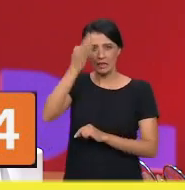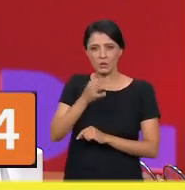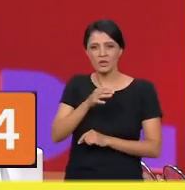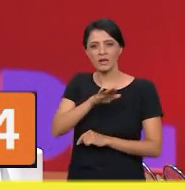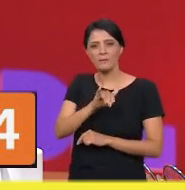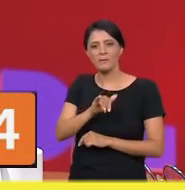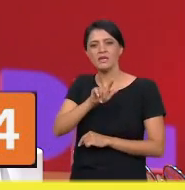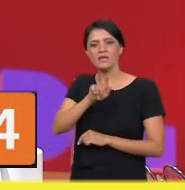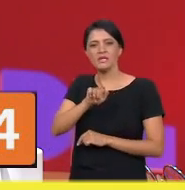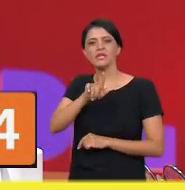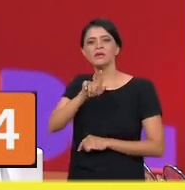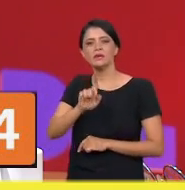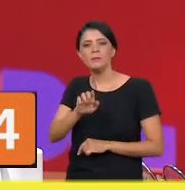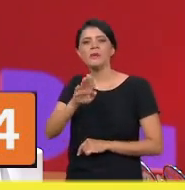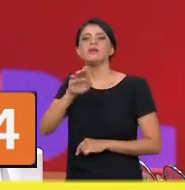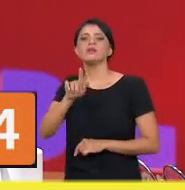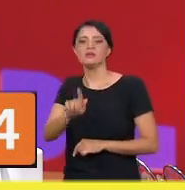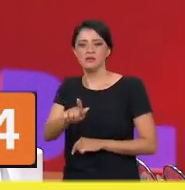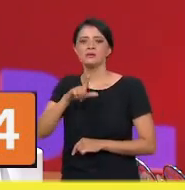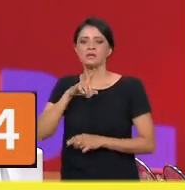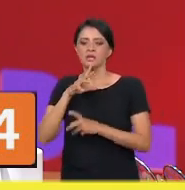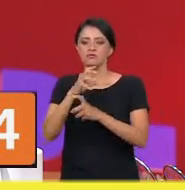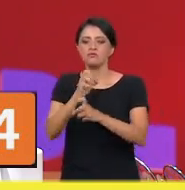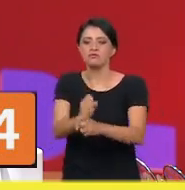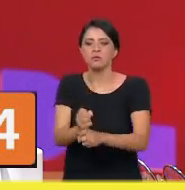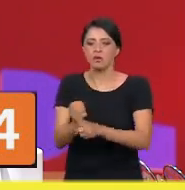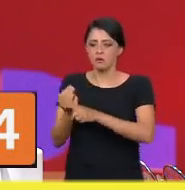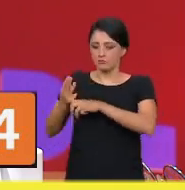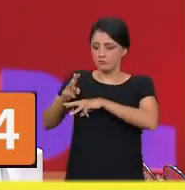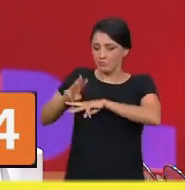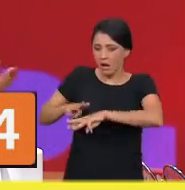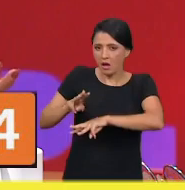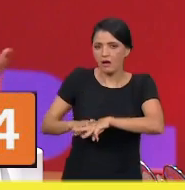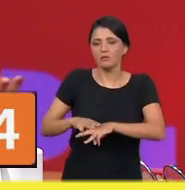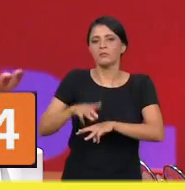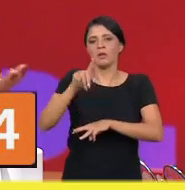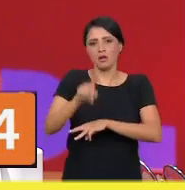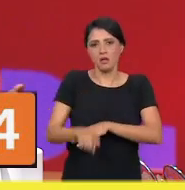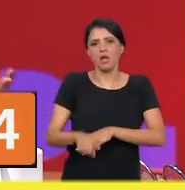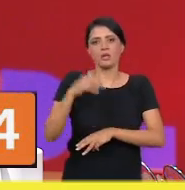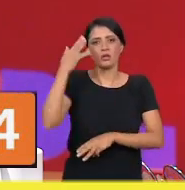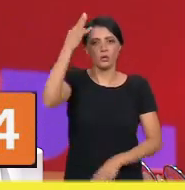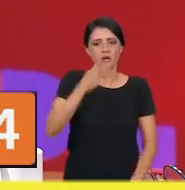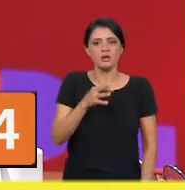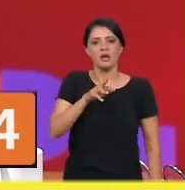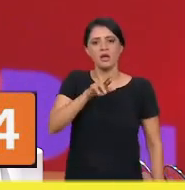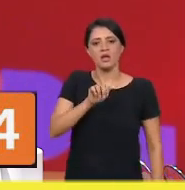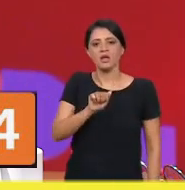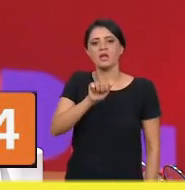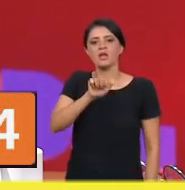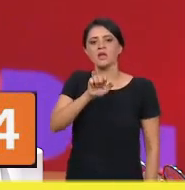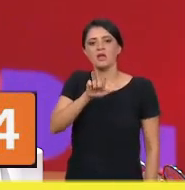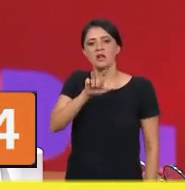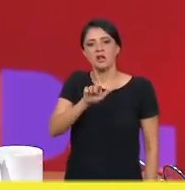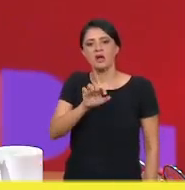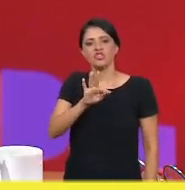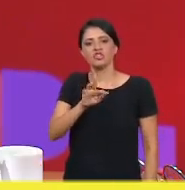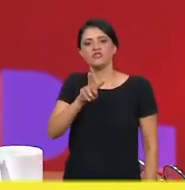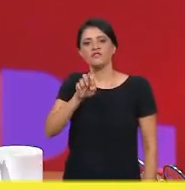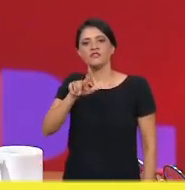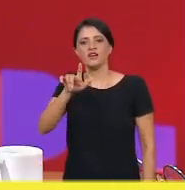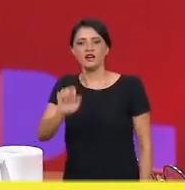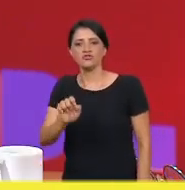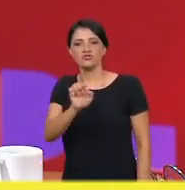Bang, ela tem um arcabouço matemático bastante sólido, que é a teoria da relatividade geral de Einstein. Nós temos também